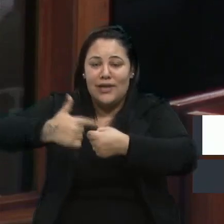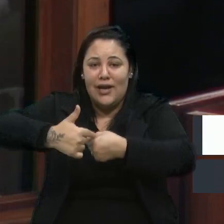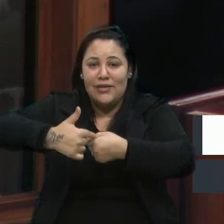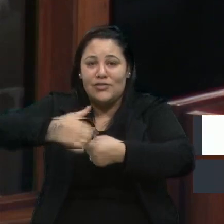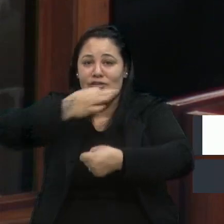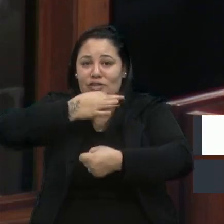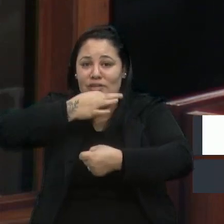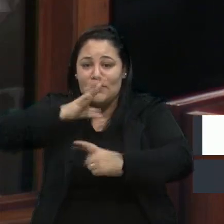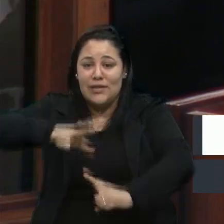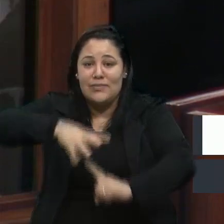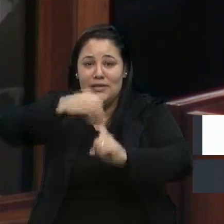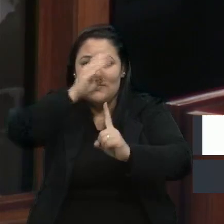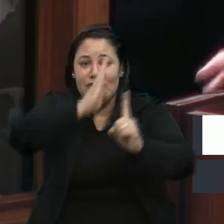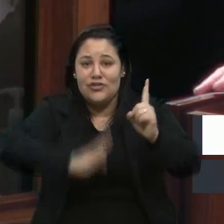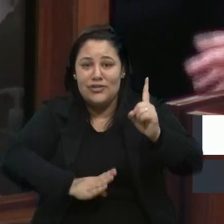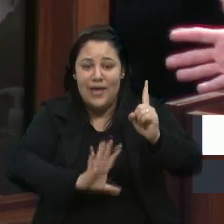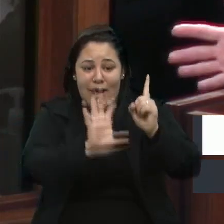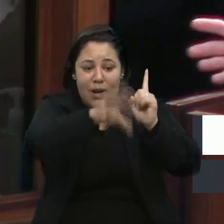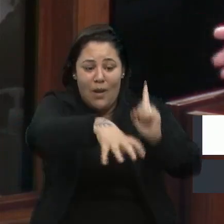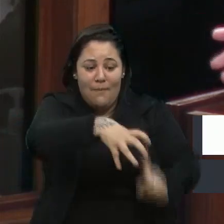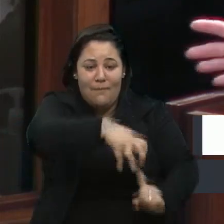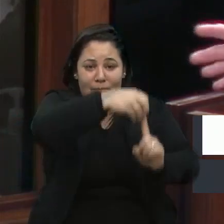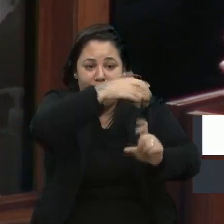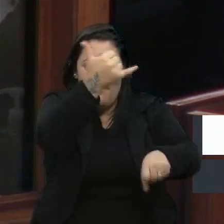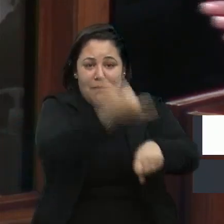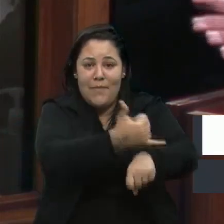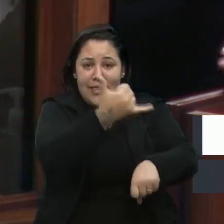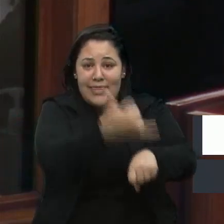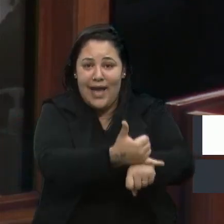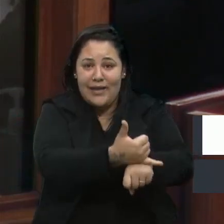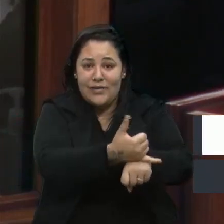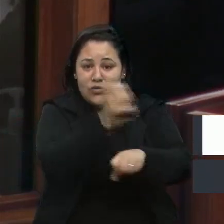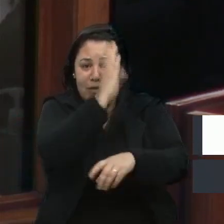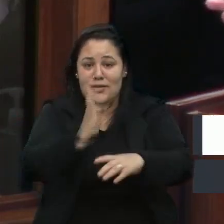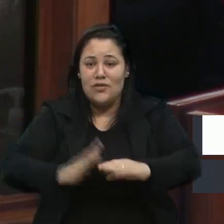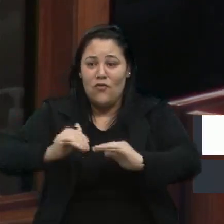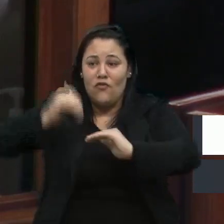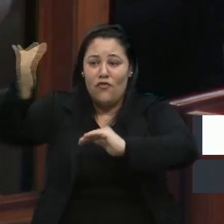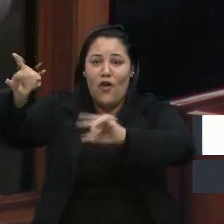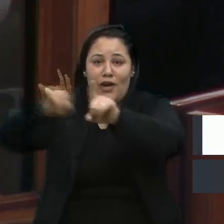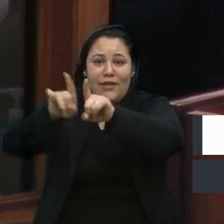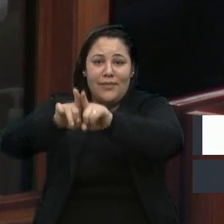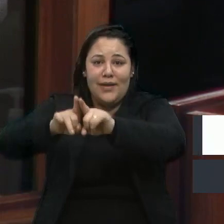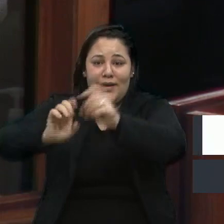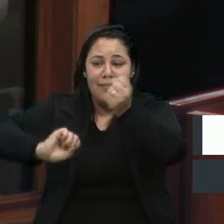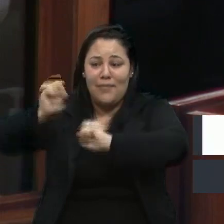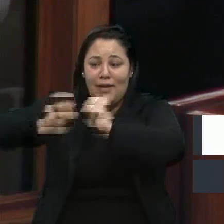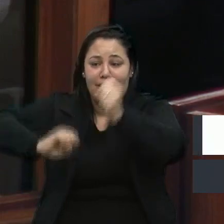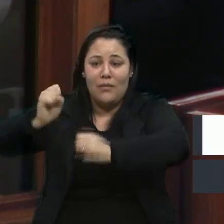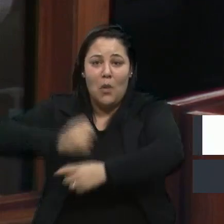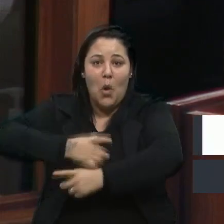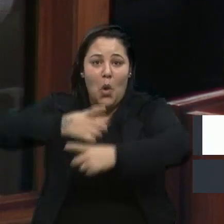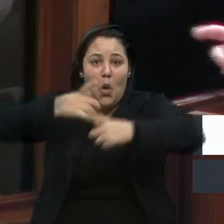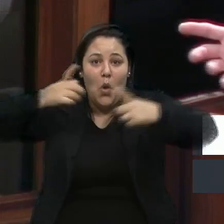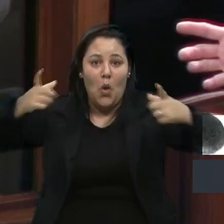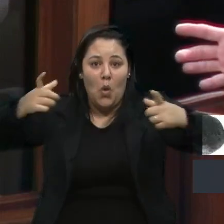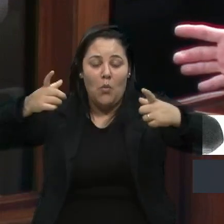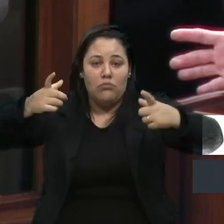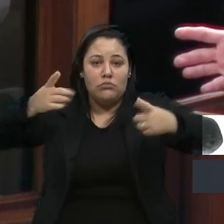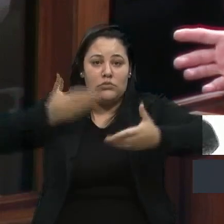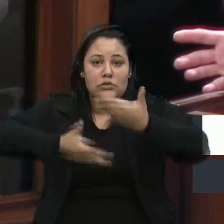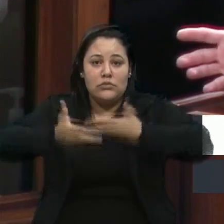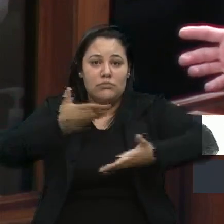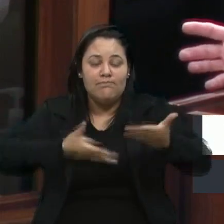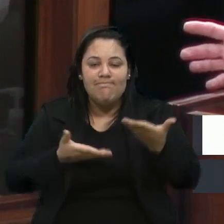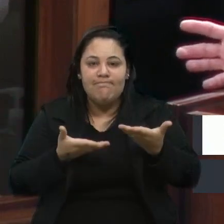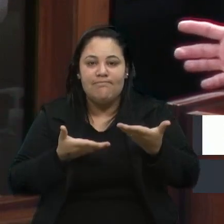Brasil, polo metal mecânico, referência no Brasil, no exterior, grandes multinacionais aqui na cidade. E a gente não tem um